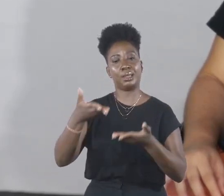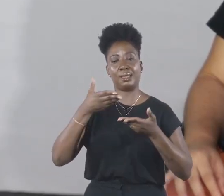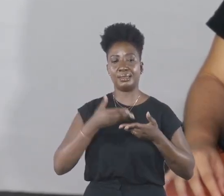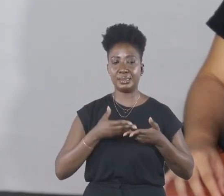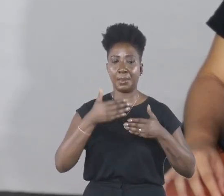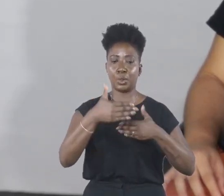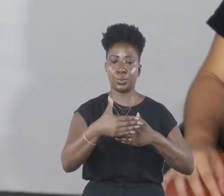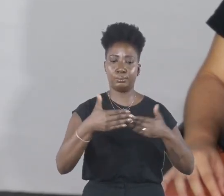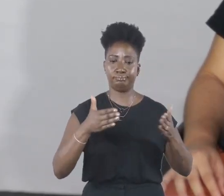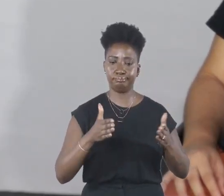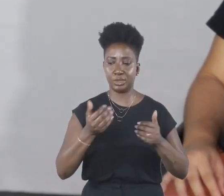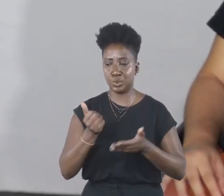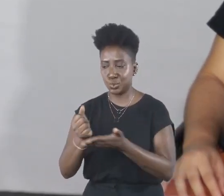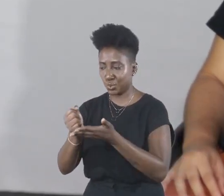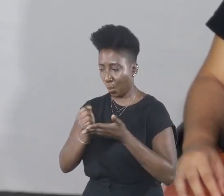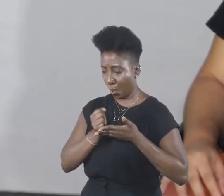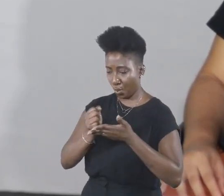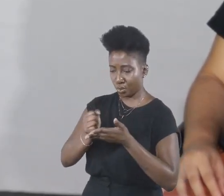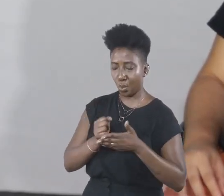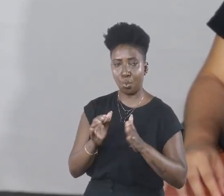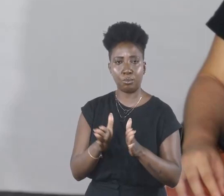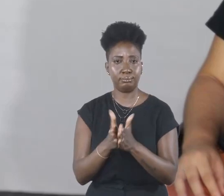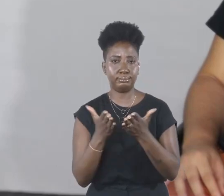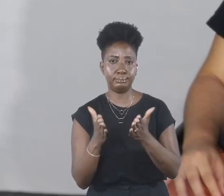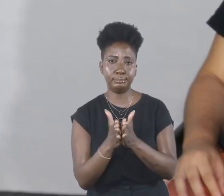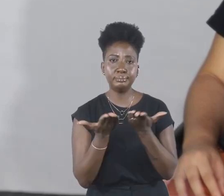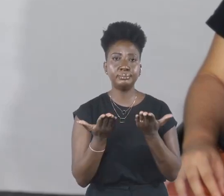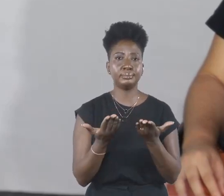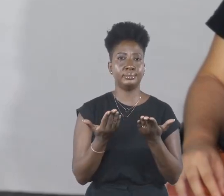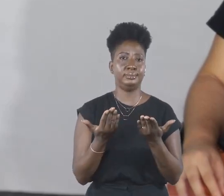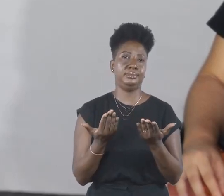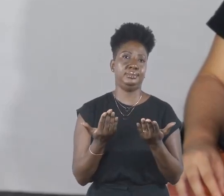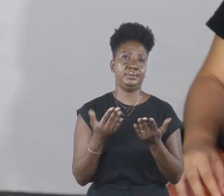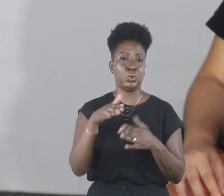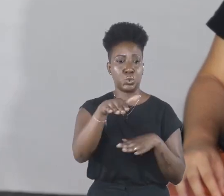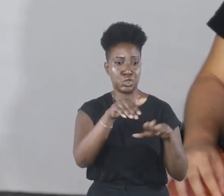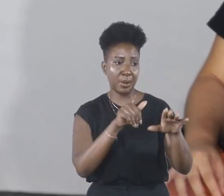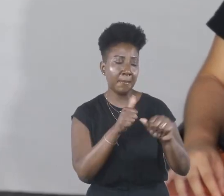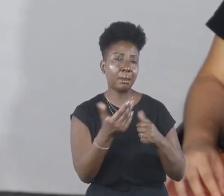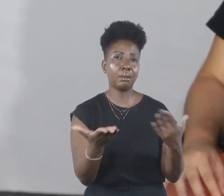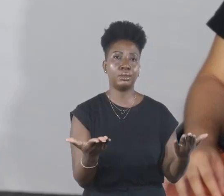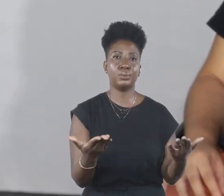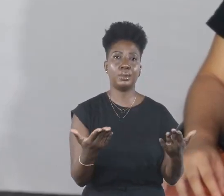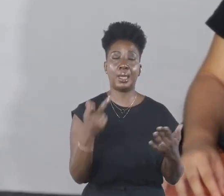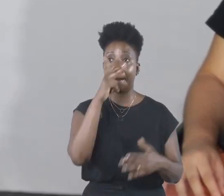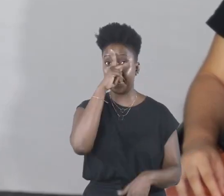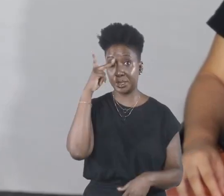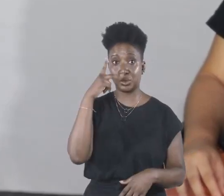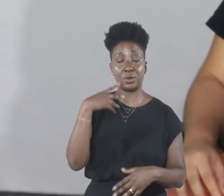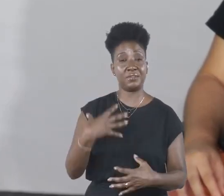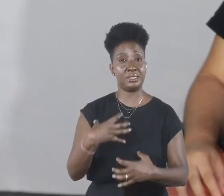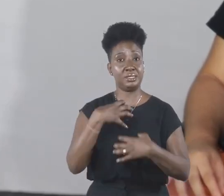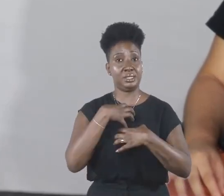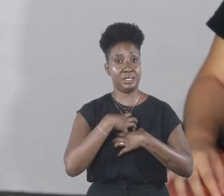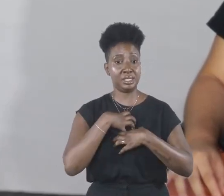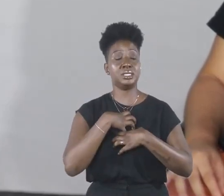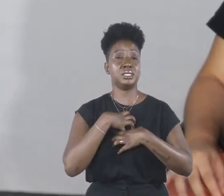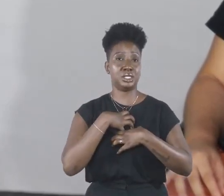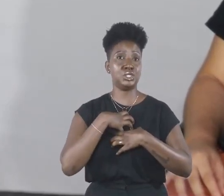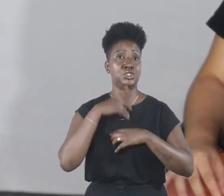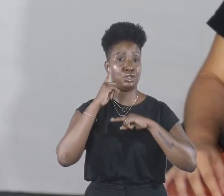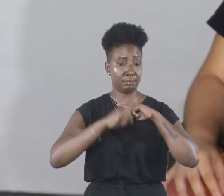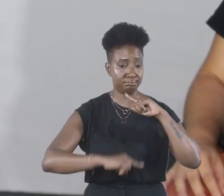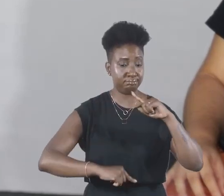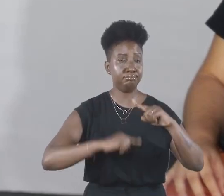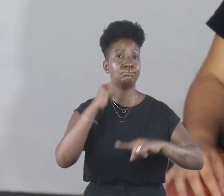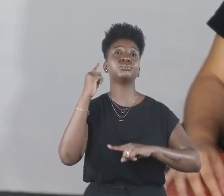do que está recebendo cesta básica. É diferente do que está chamando para uma doação. Então, as pessoas se sentem protagonistas, porque a